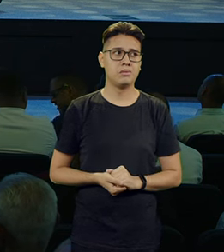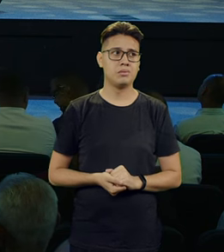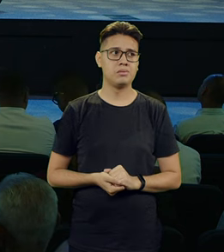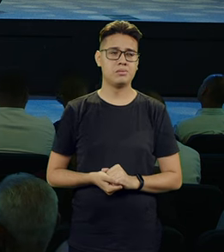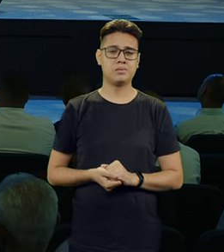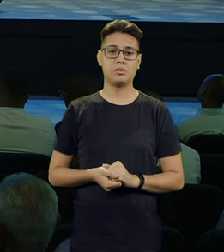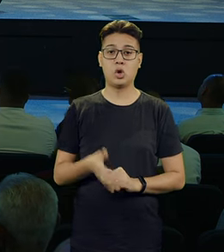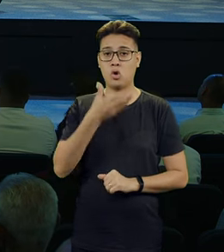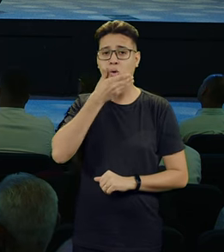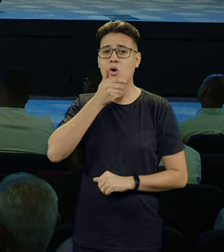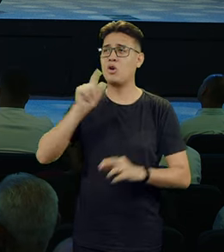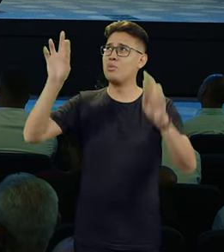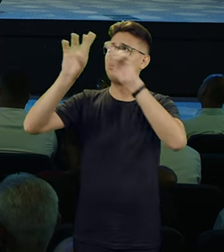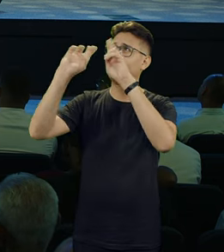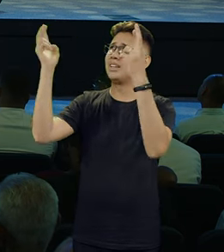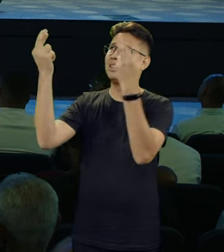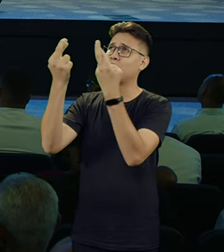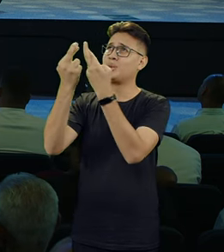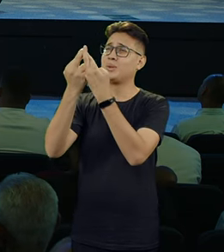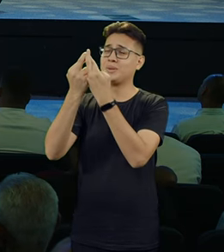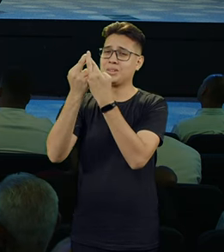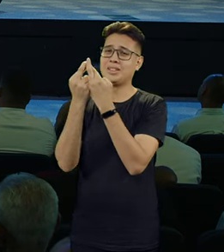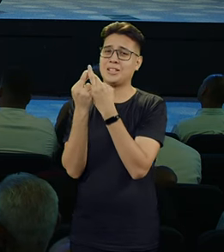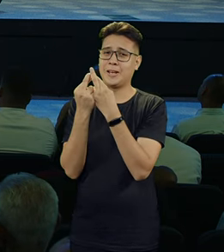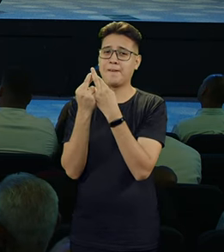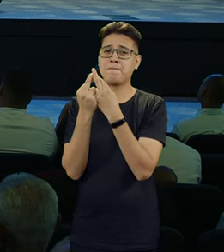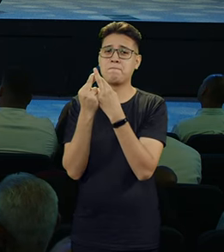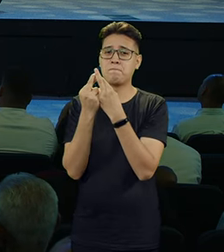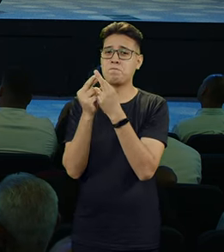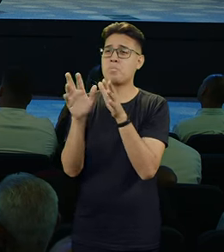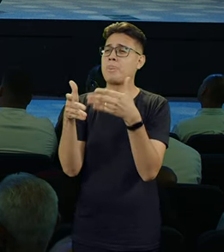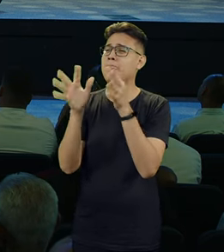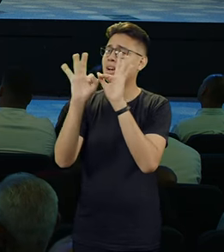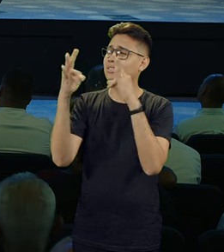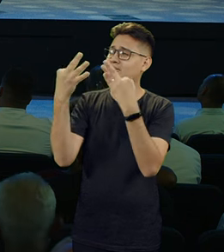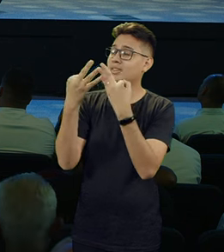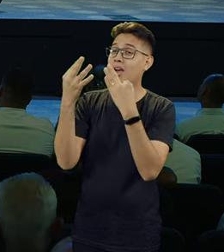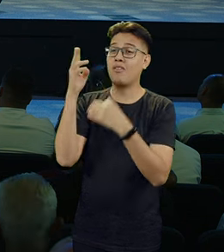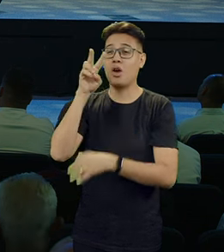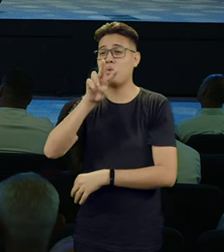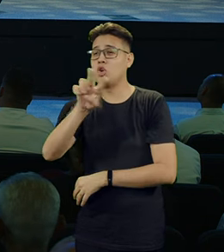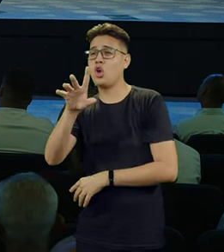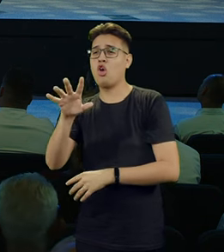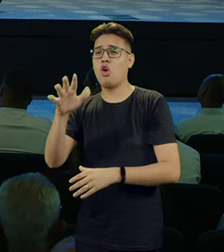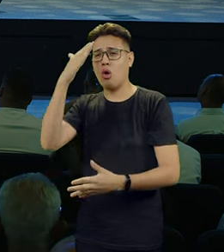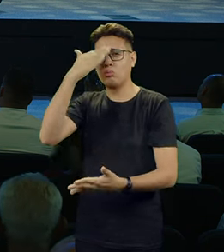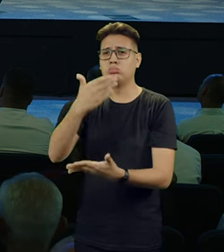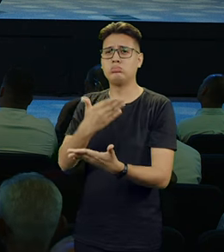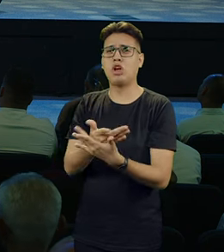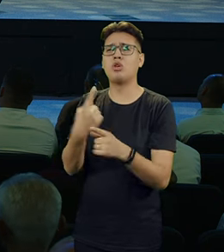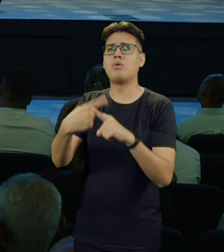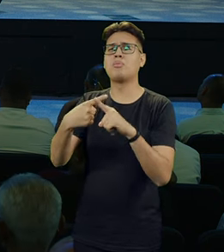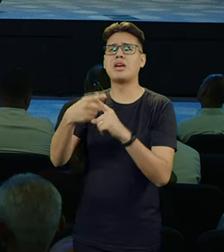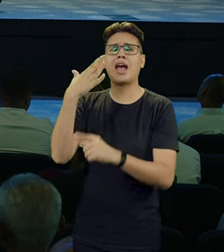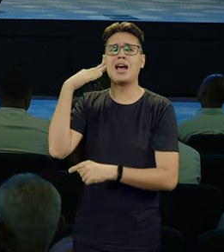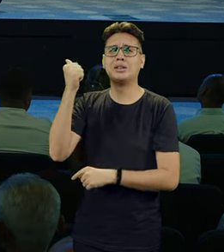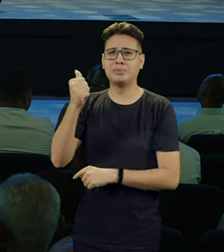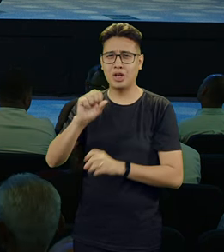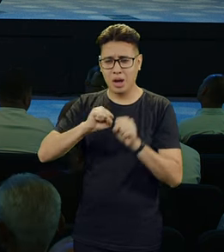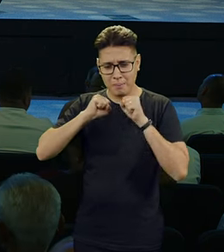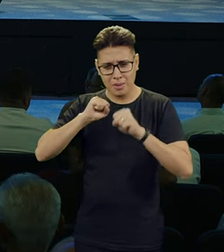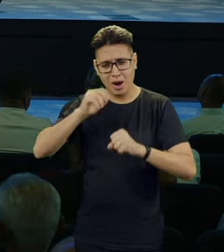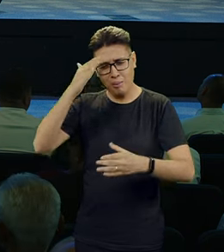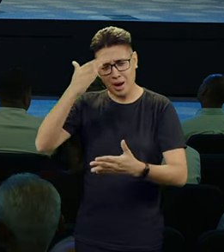Homens do reino é aquele que a família olha para ele com confiança, porque sabe que pode